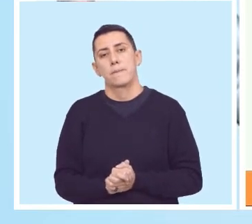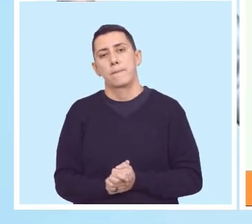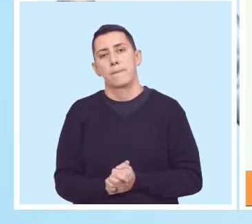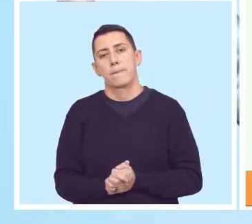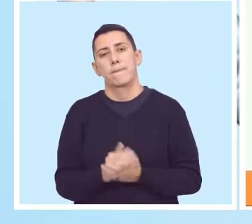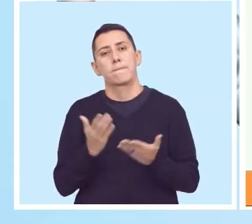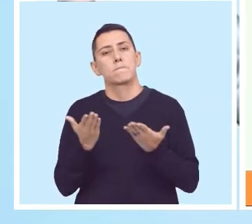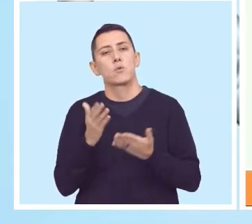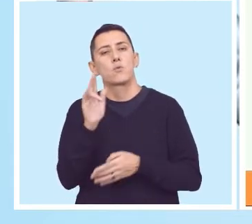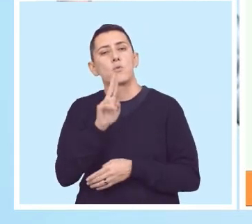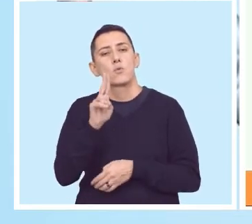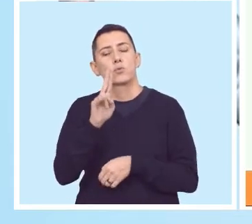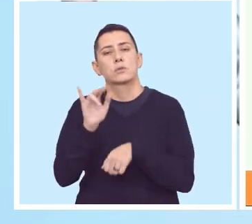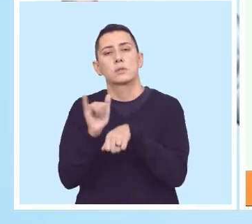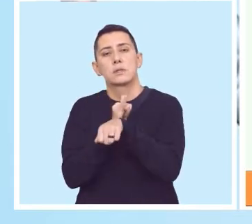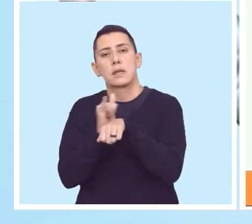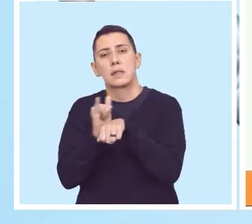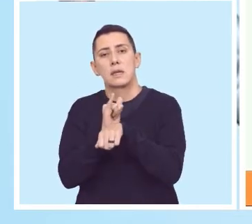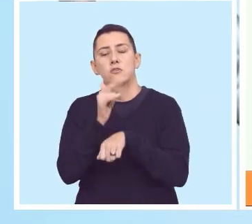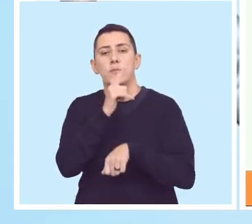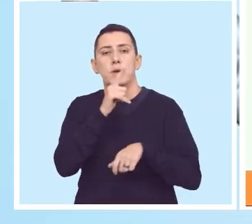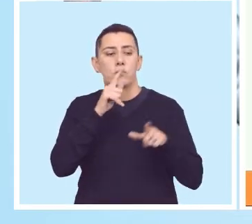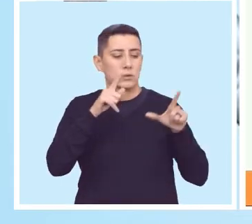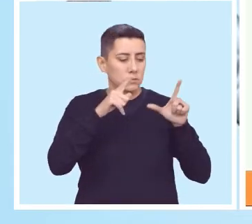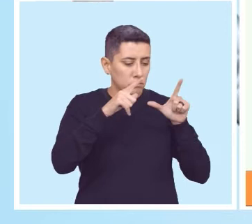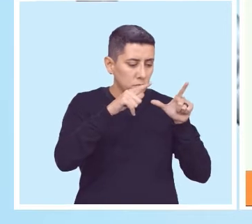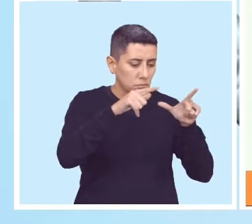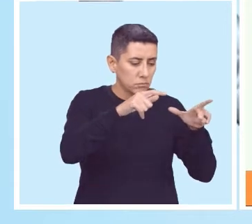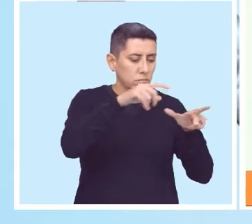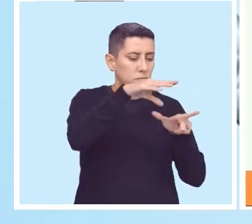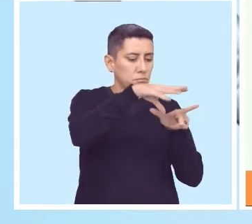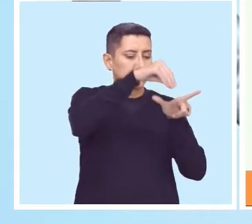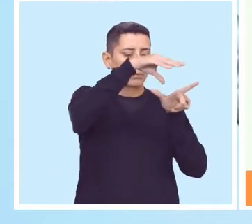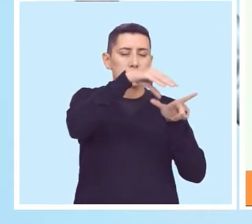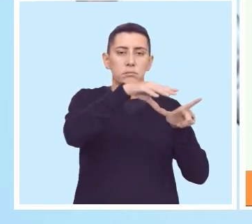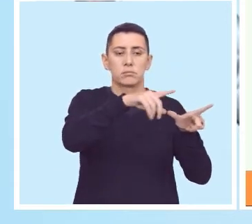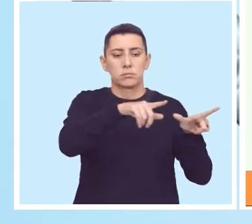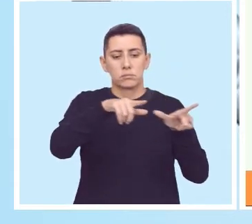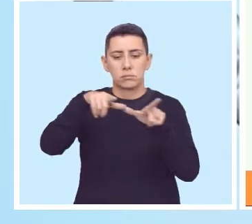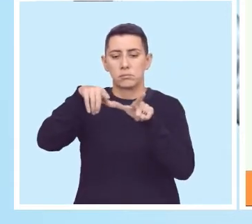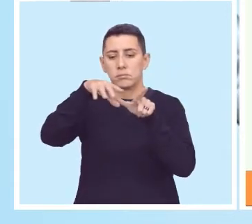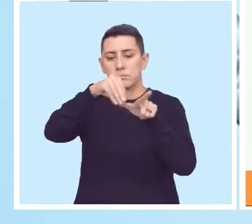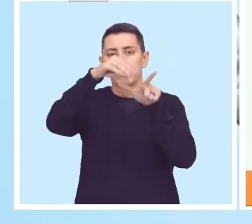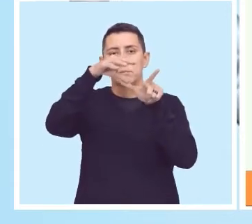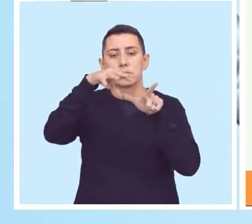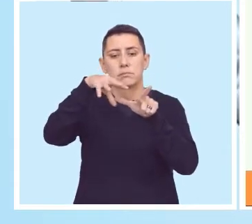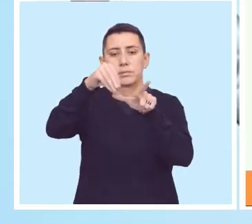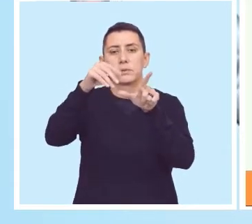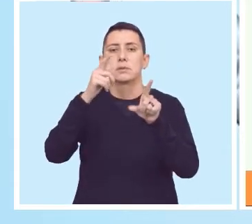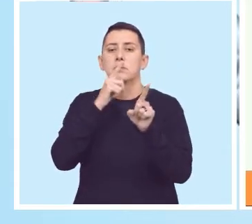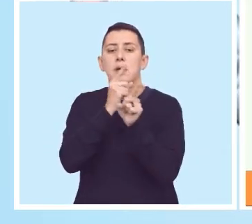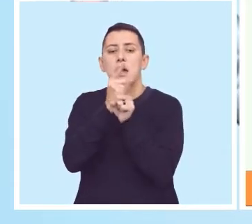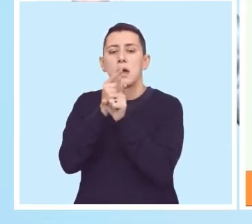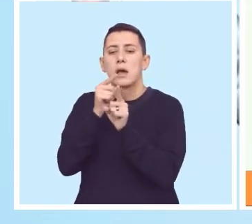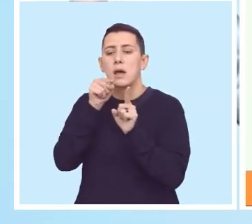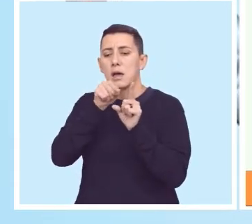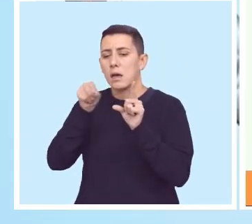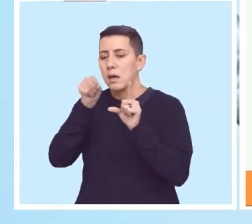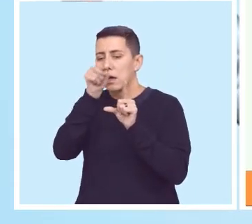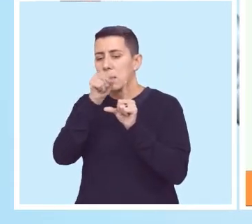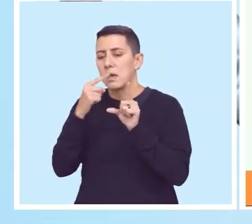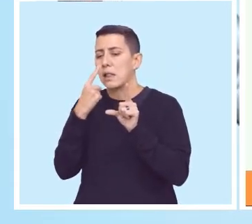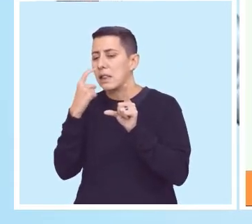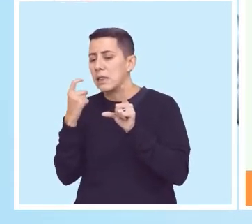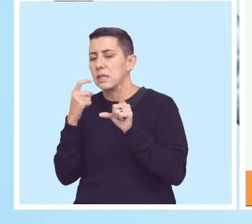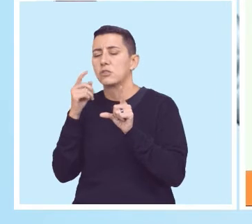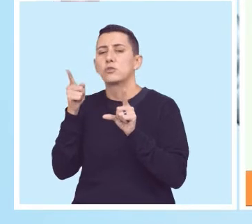uma imagem, segmentar aquela imagem, dividir aquela imagem e sair identificando item a item daquela imagem, onde tinha lixo, onde